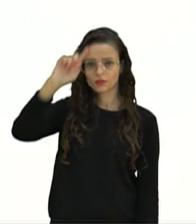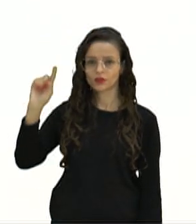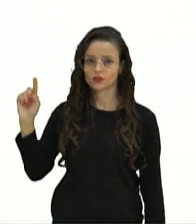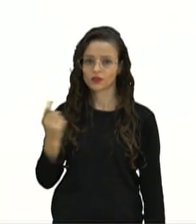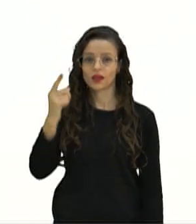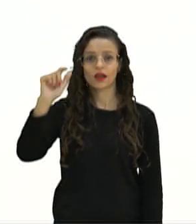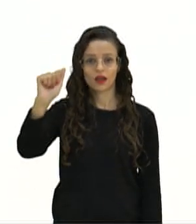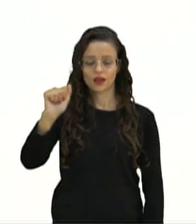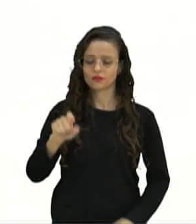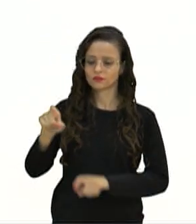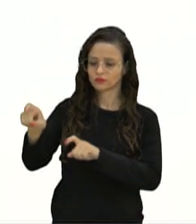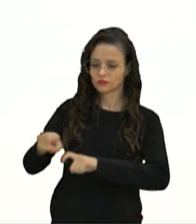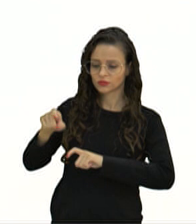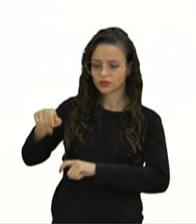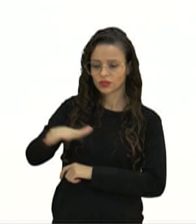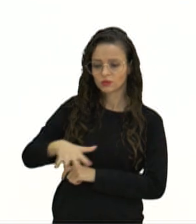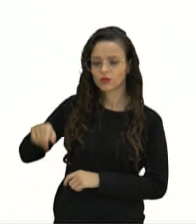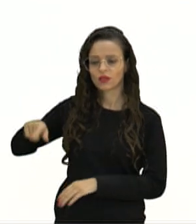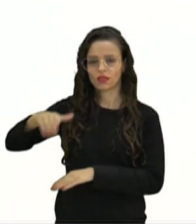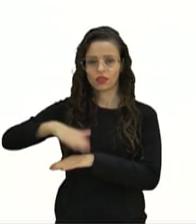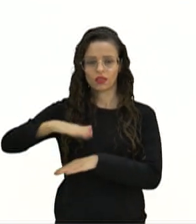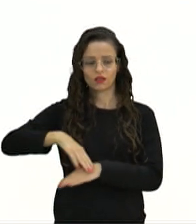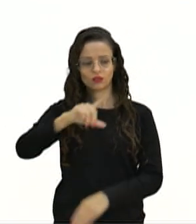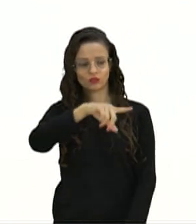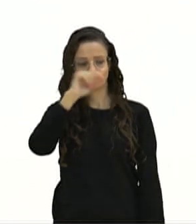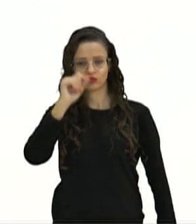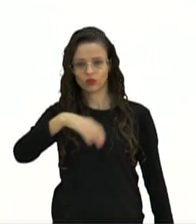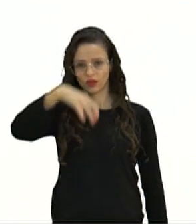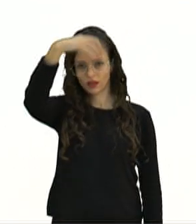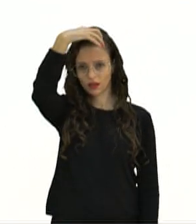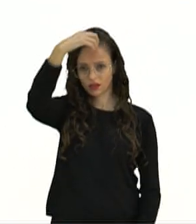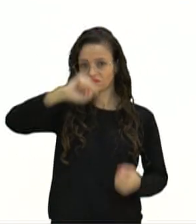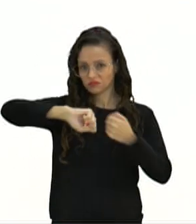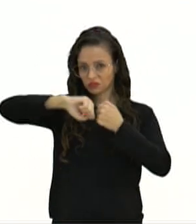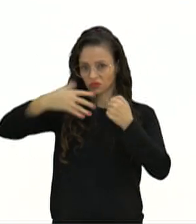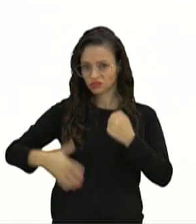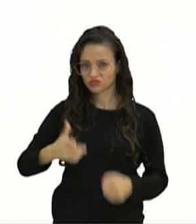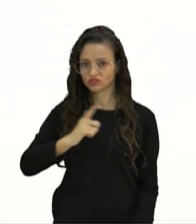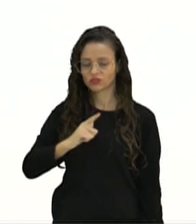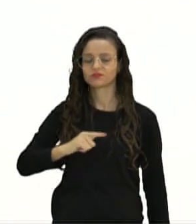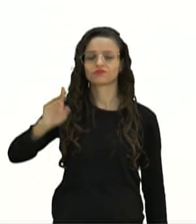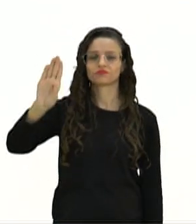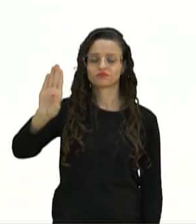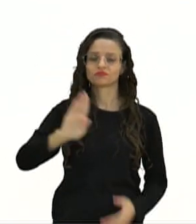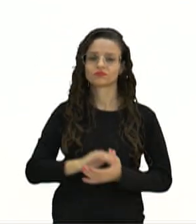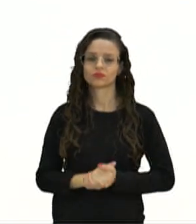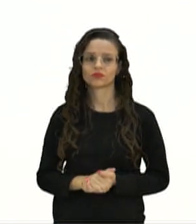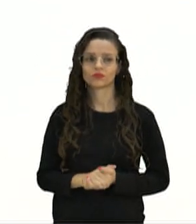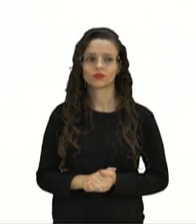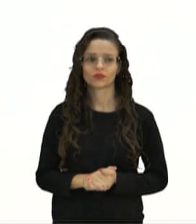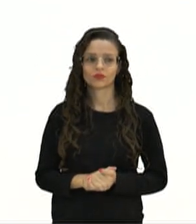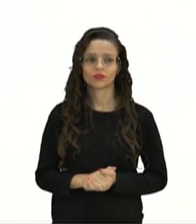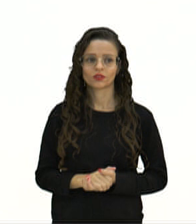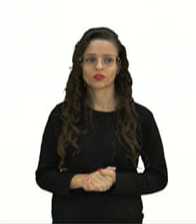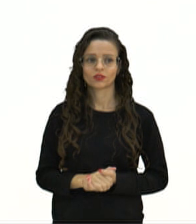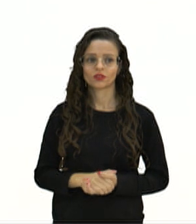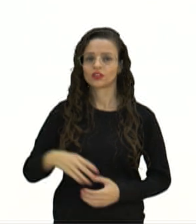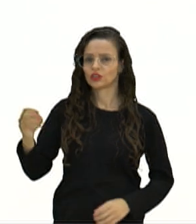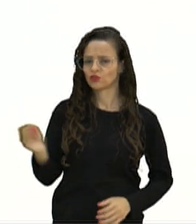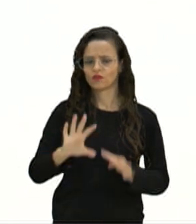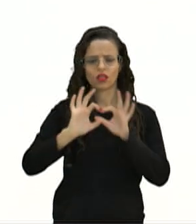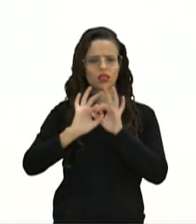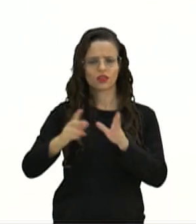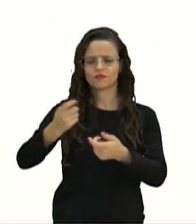Os camponeses elegiam os monarcas democraticamente? Alternativa B. Ele inovou com o livre